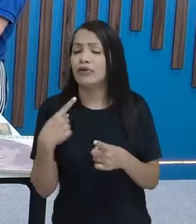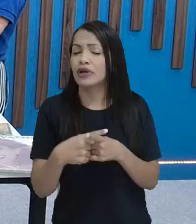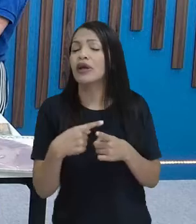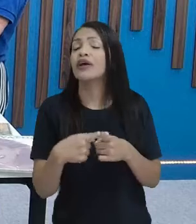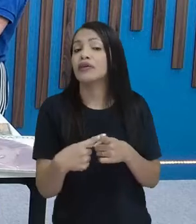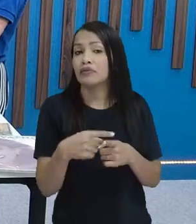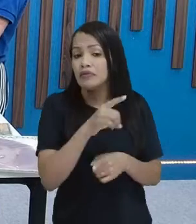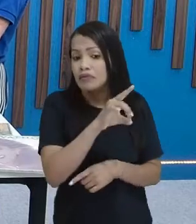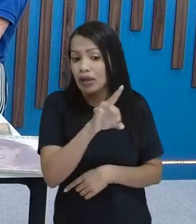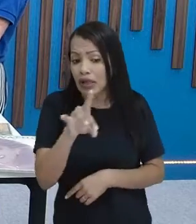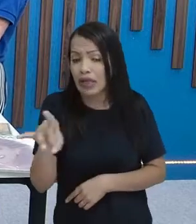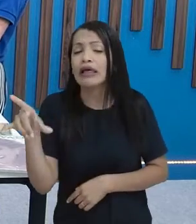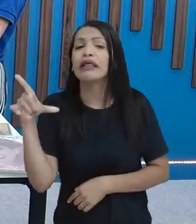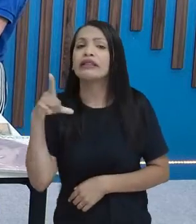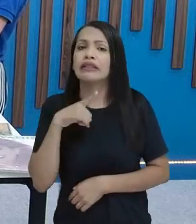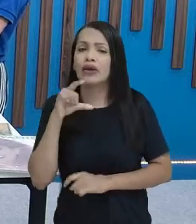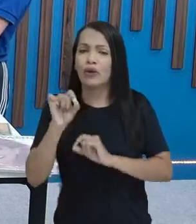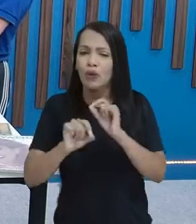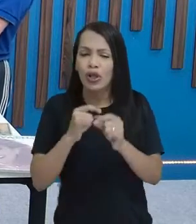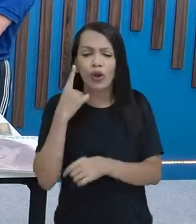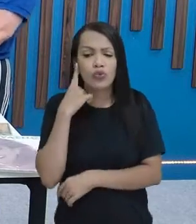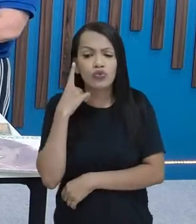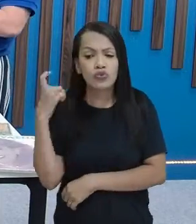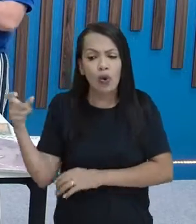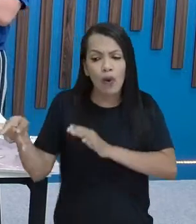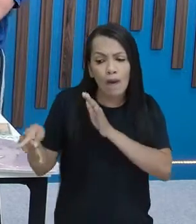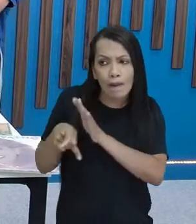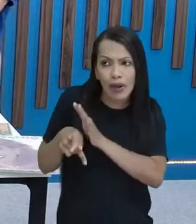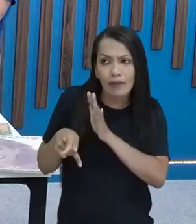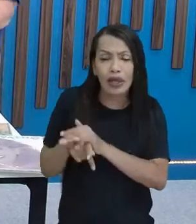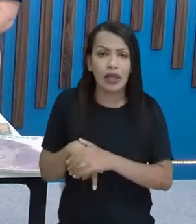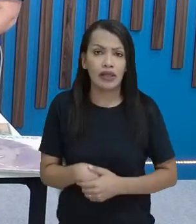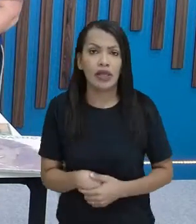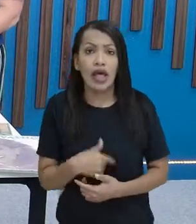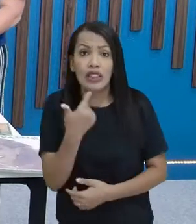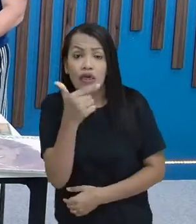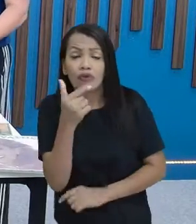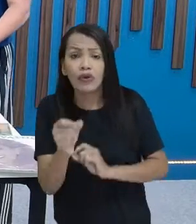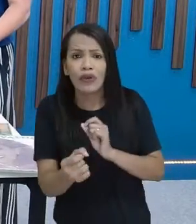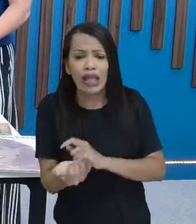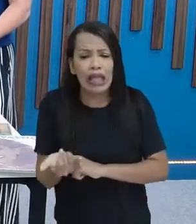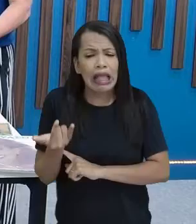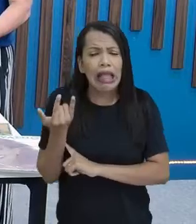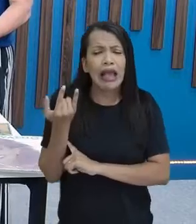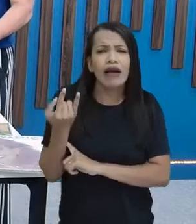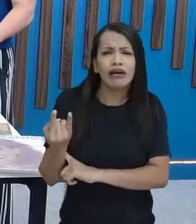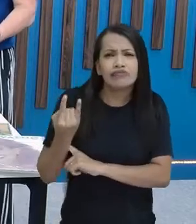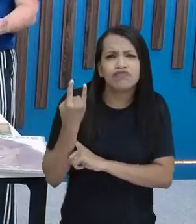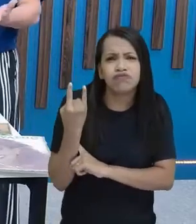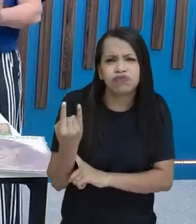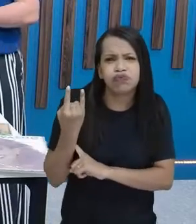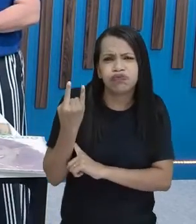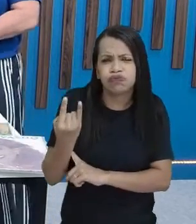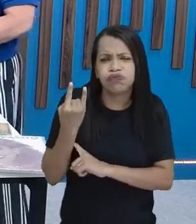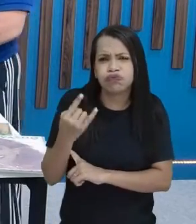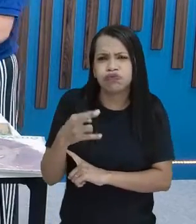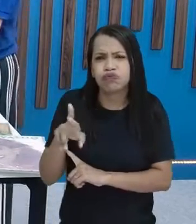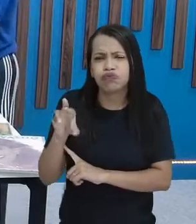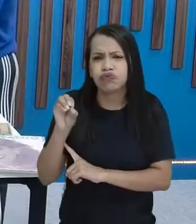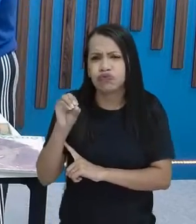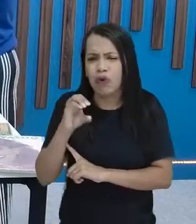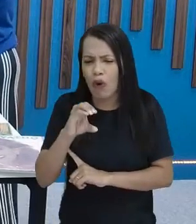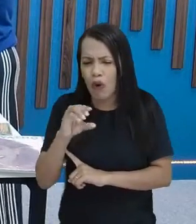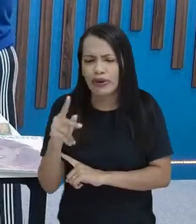tem seus Um instrumentos. som Por característico. exemplo, não existe rock sem guitarra, Jamais. não é? Não existe forró sem